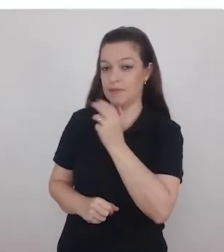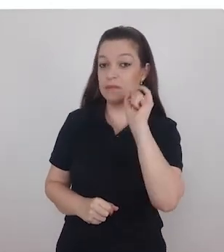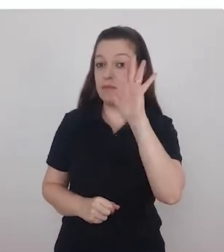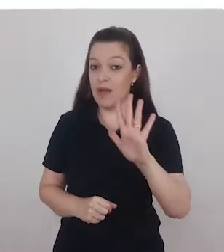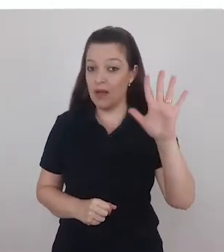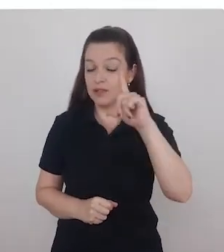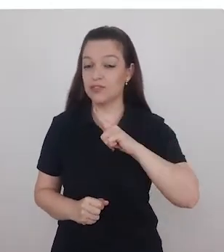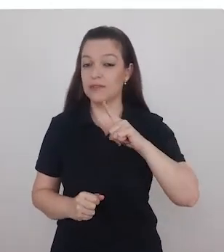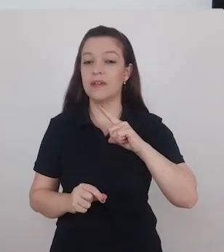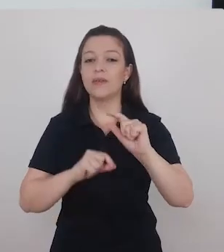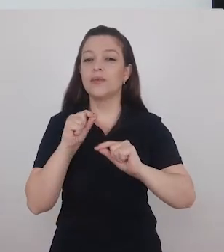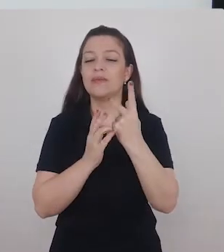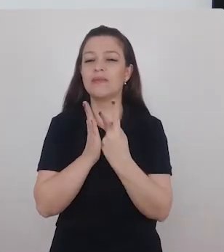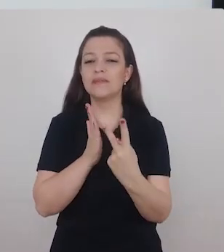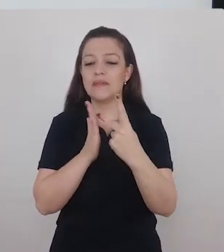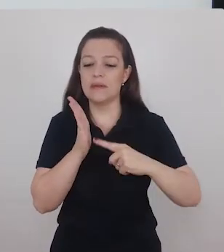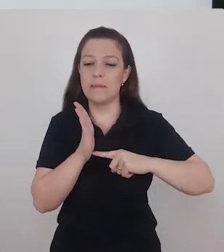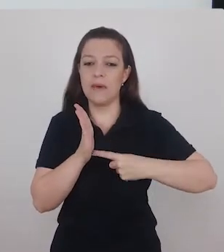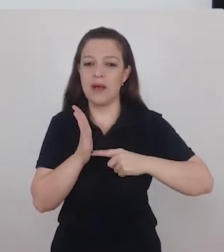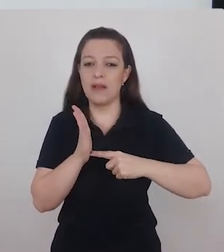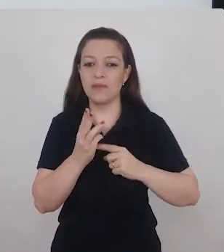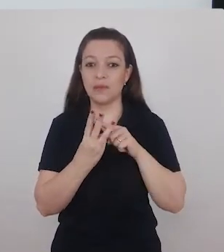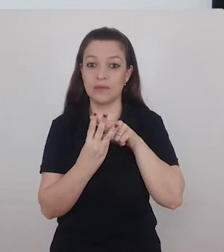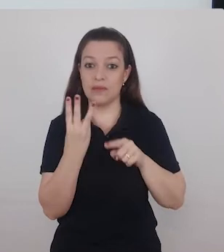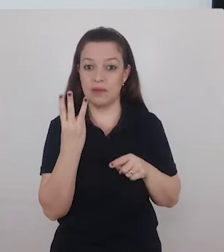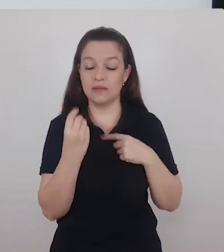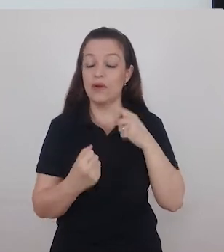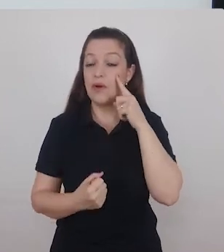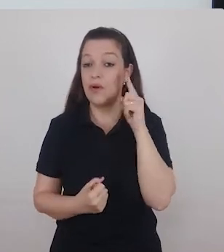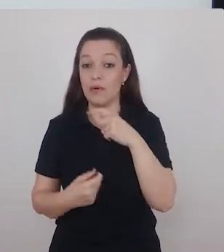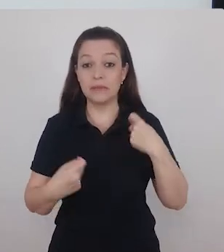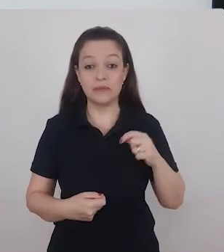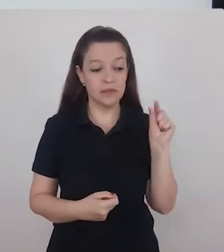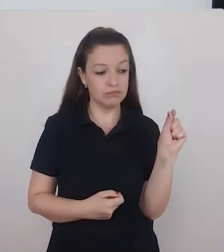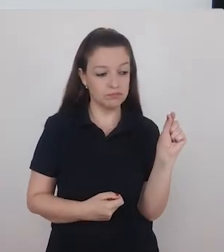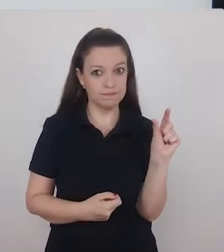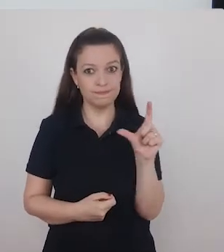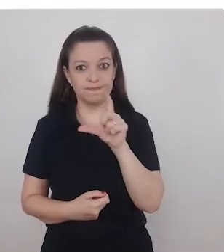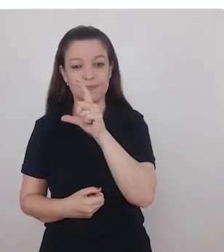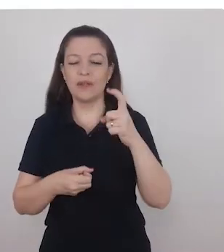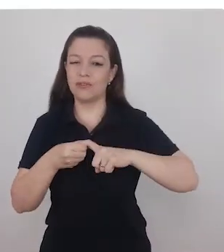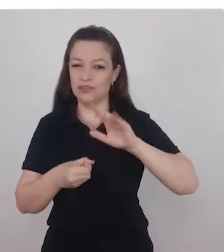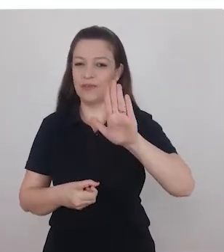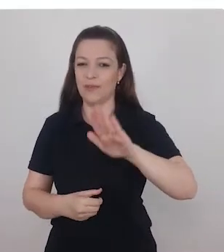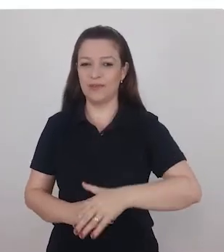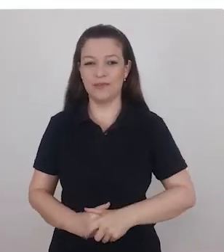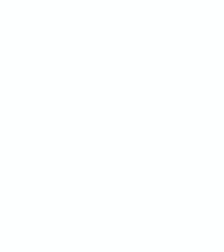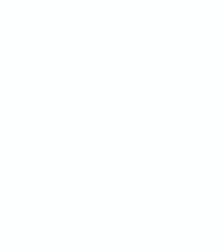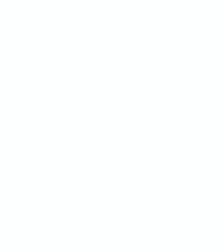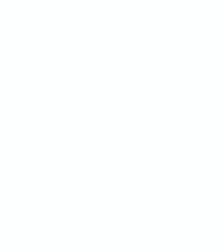imagem de 3 parafusos. Eu quero que vocês organizem os parafusos do menor para o maior. E eu já